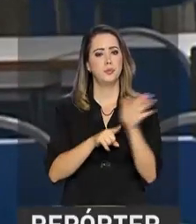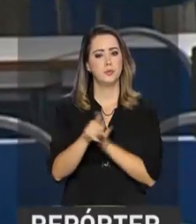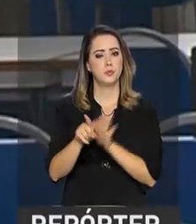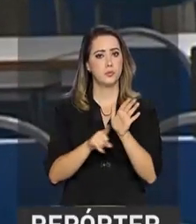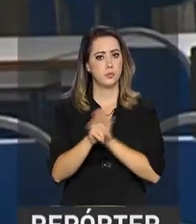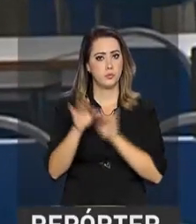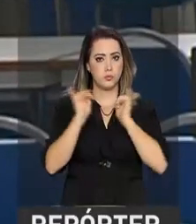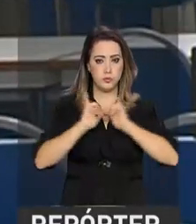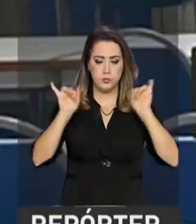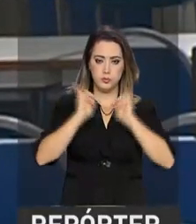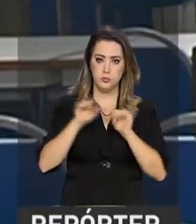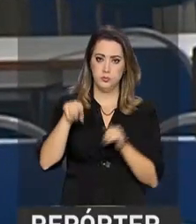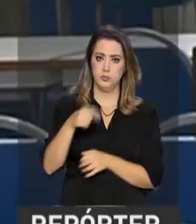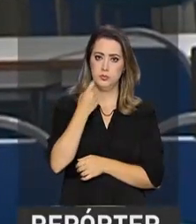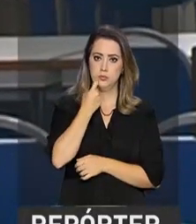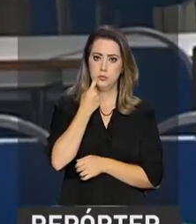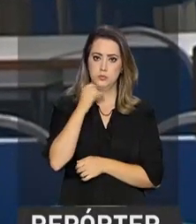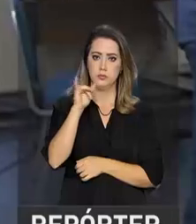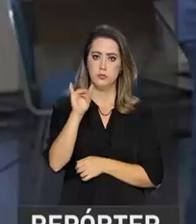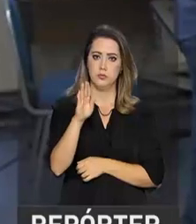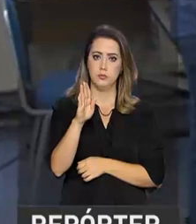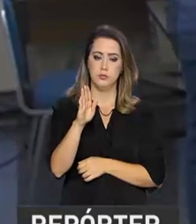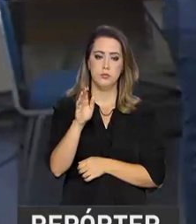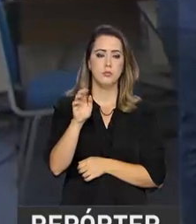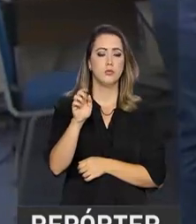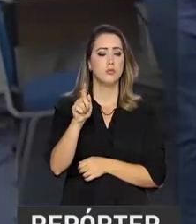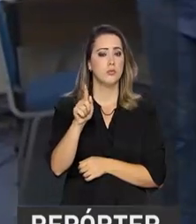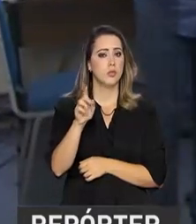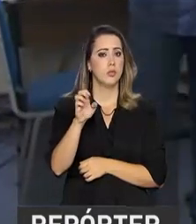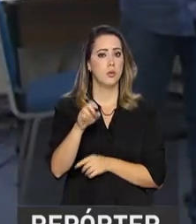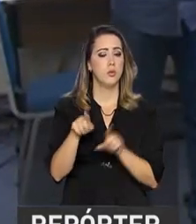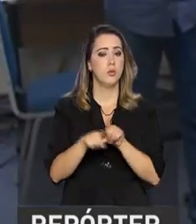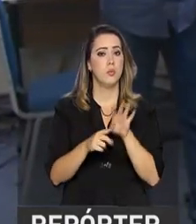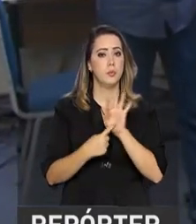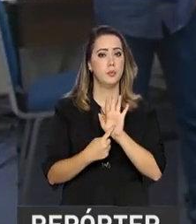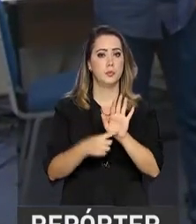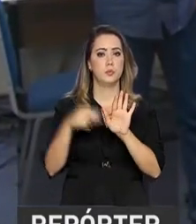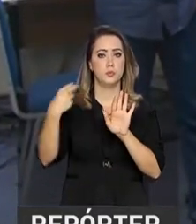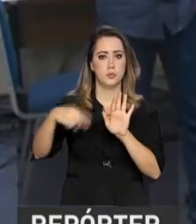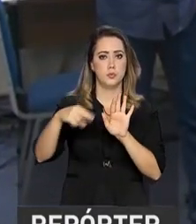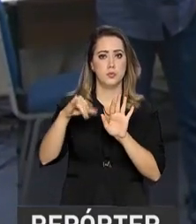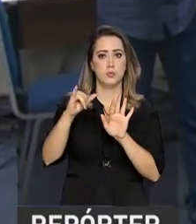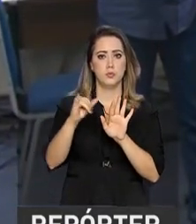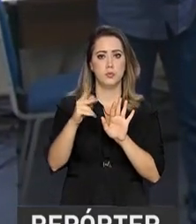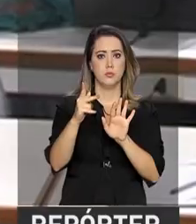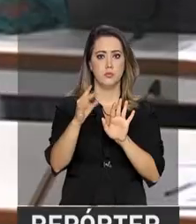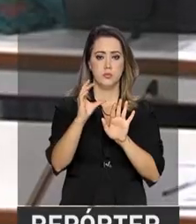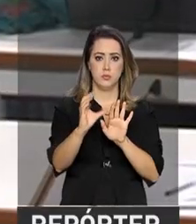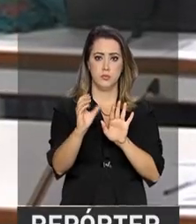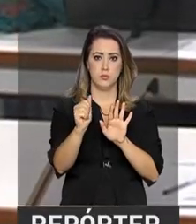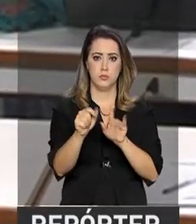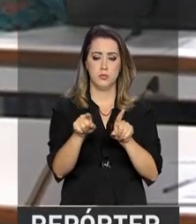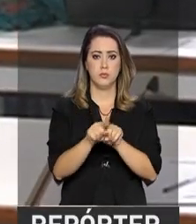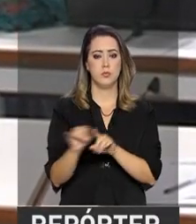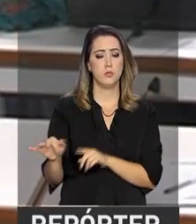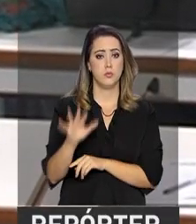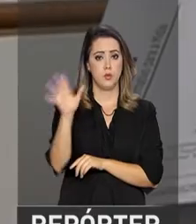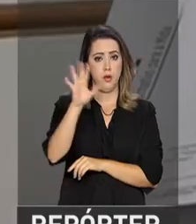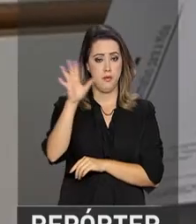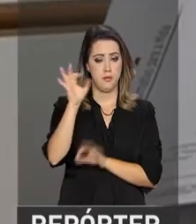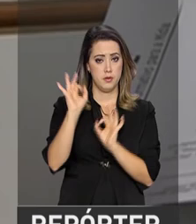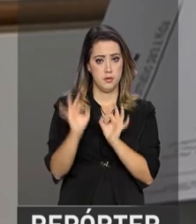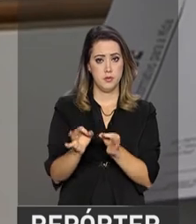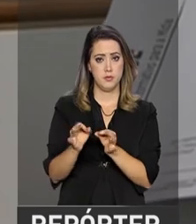divulgada nesta sexta-feira pelo ibge mostra que em novembro o ipc é considerado o índice oficial de inflação do país